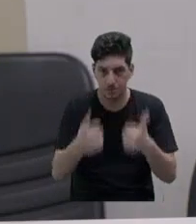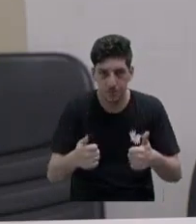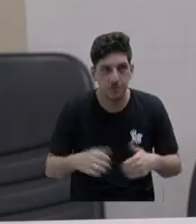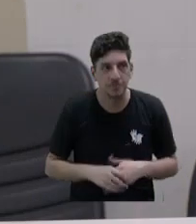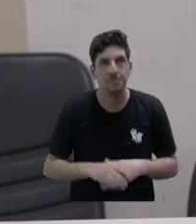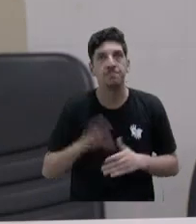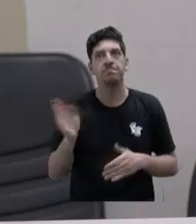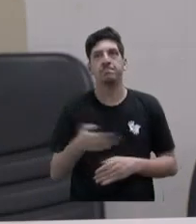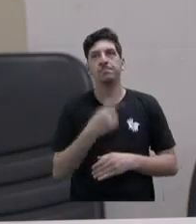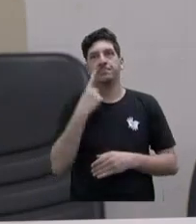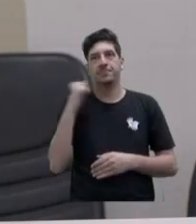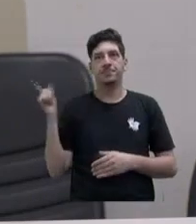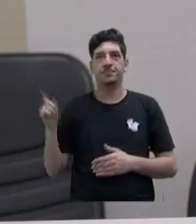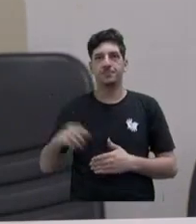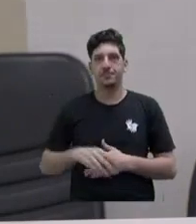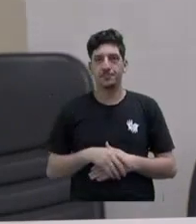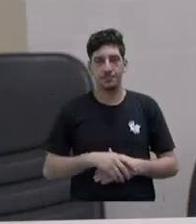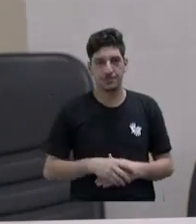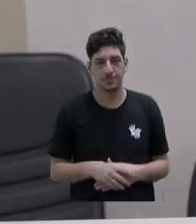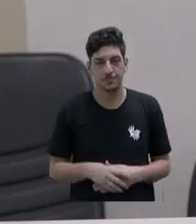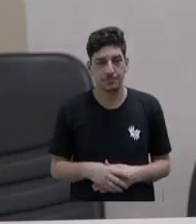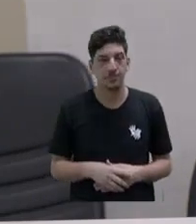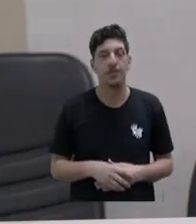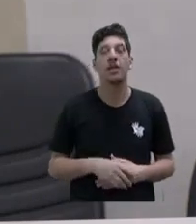vinculadas. Foram